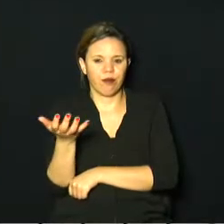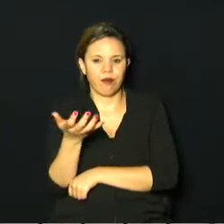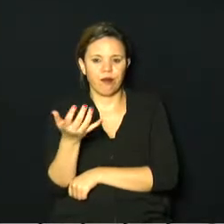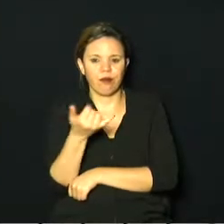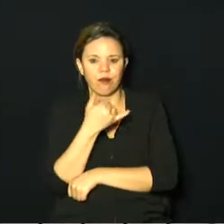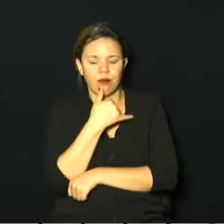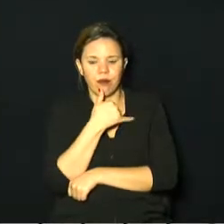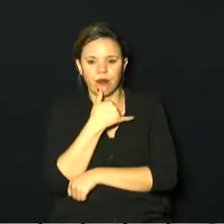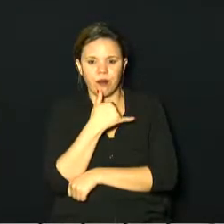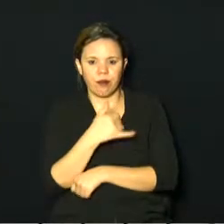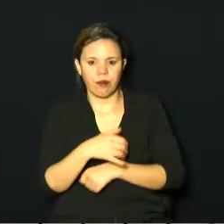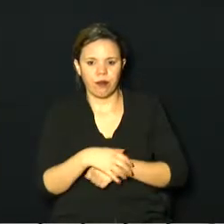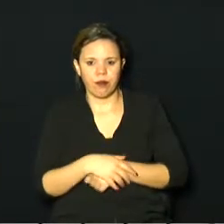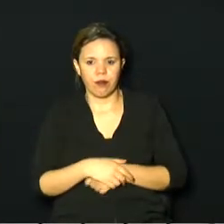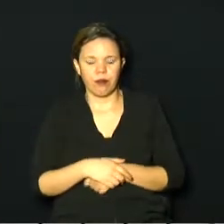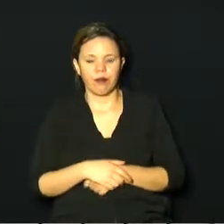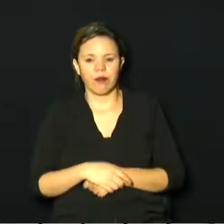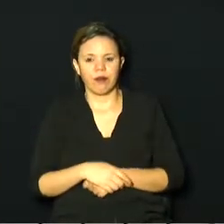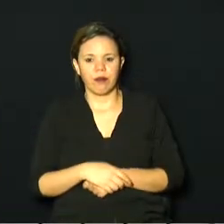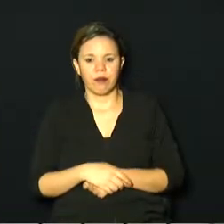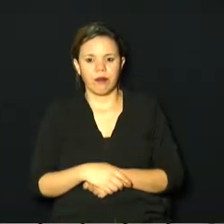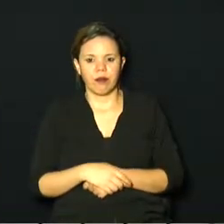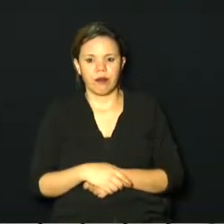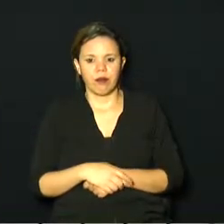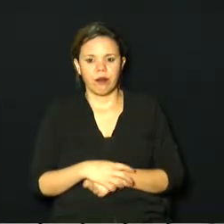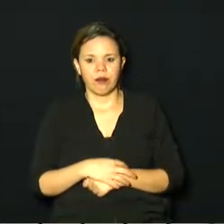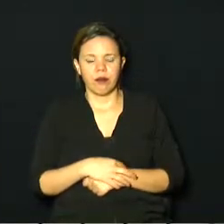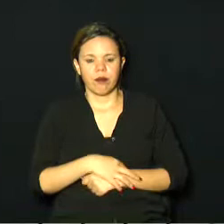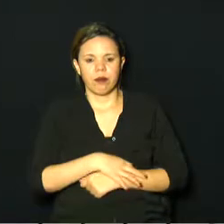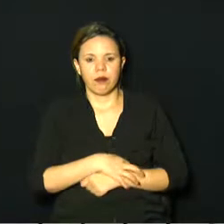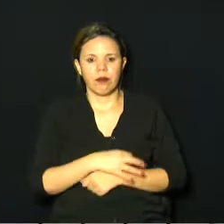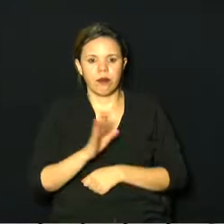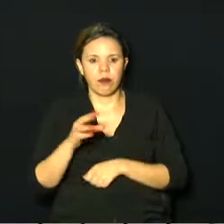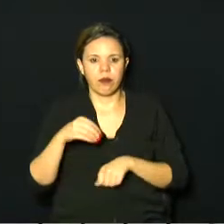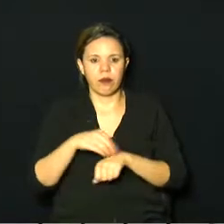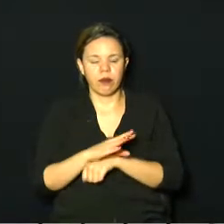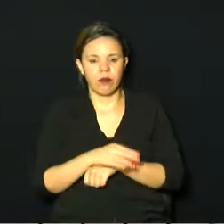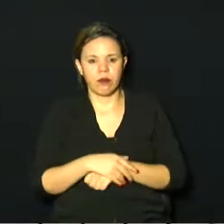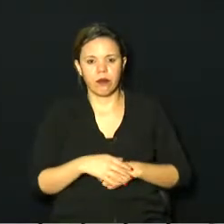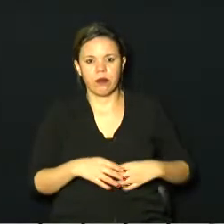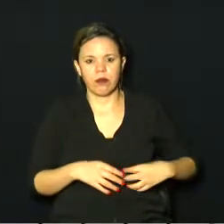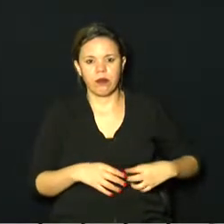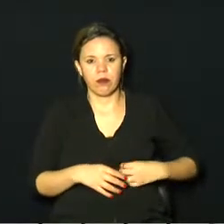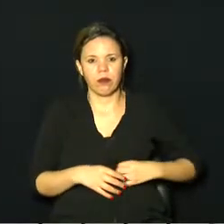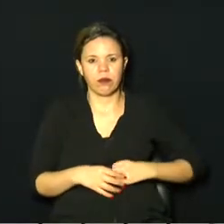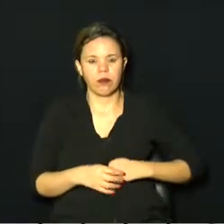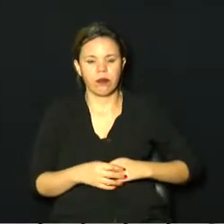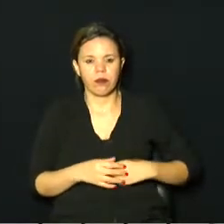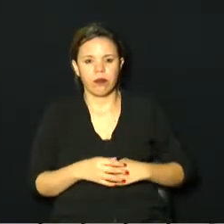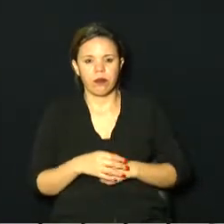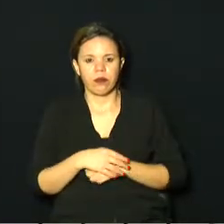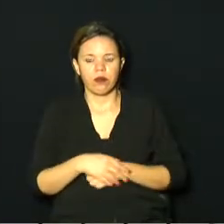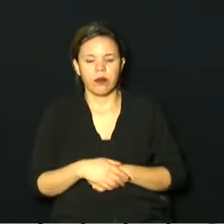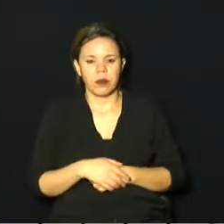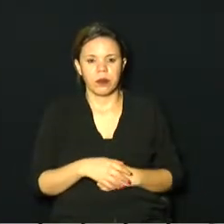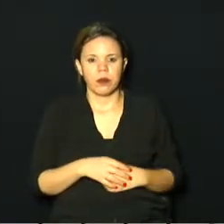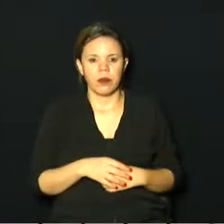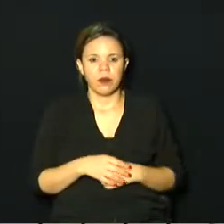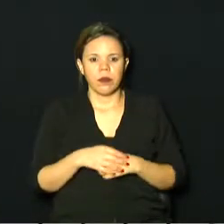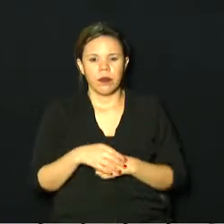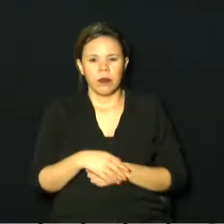degradante aqui na nossa cidade. Então, eu já passaria imediatamente aqui para o